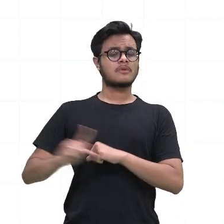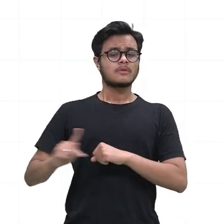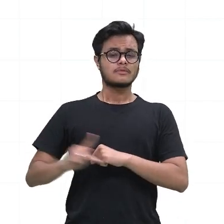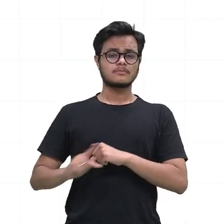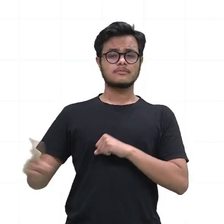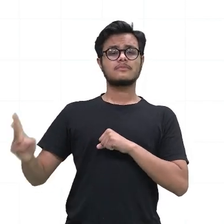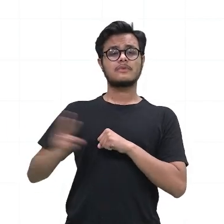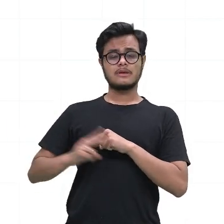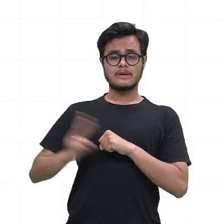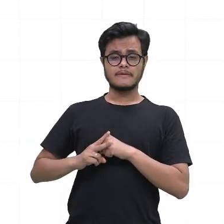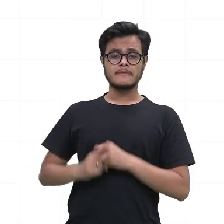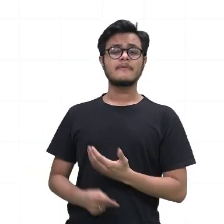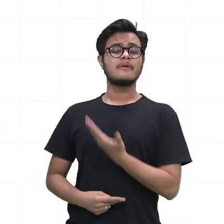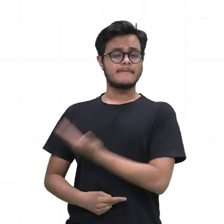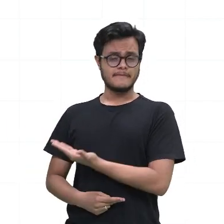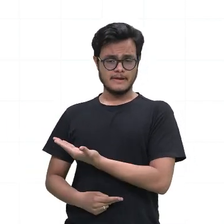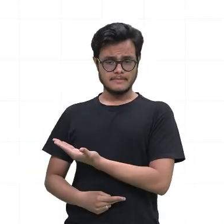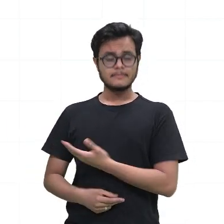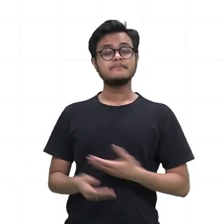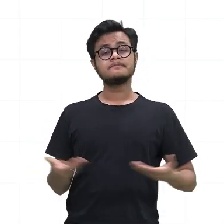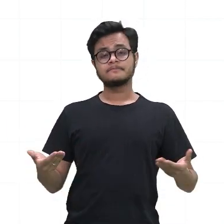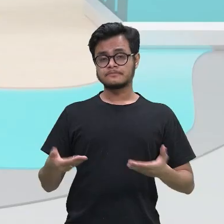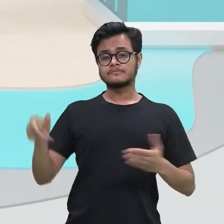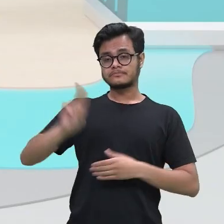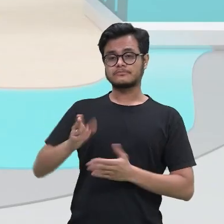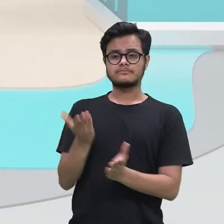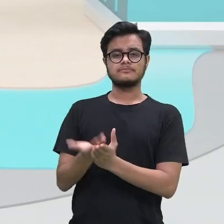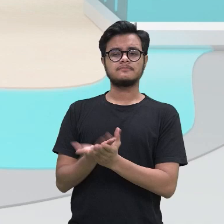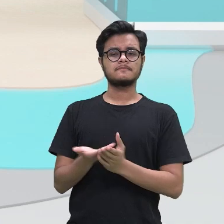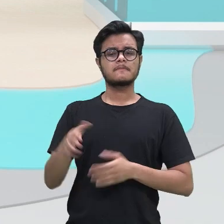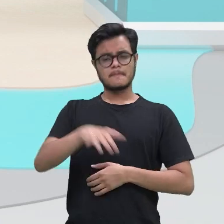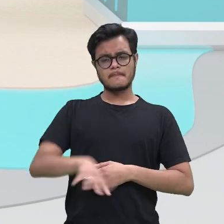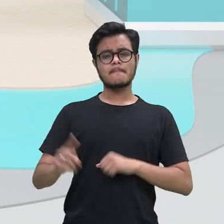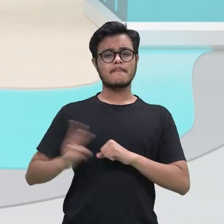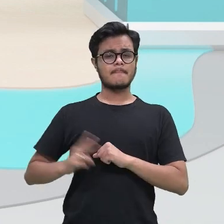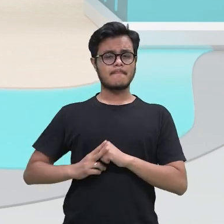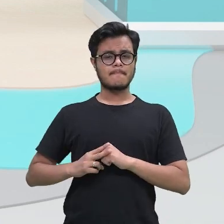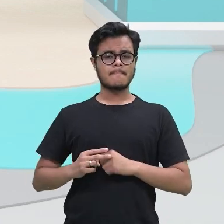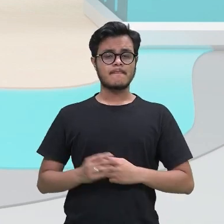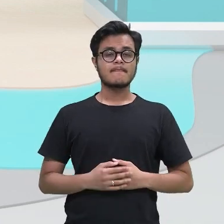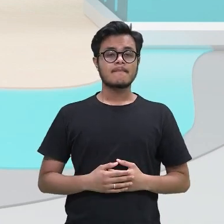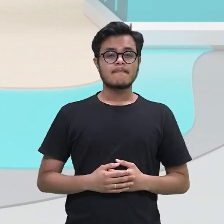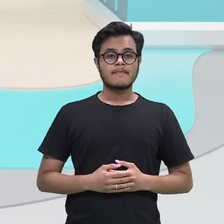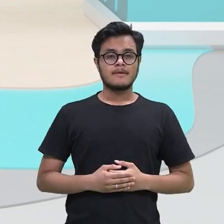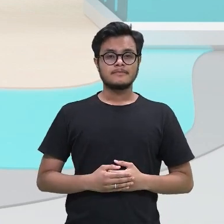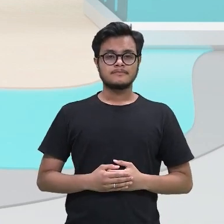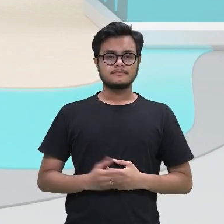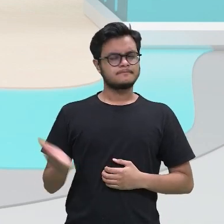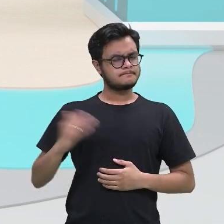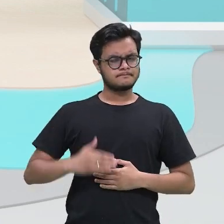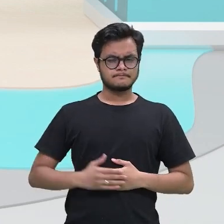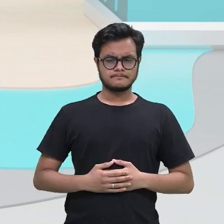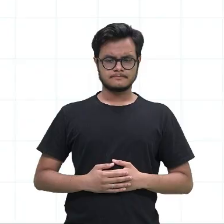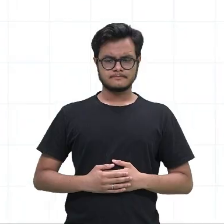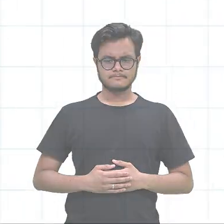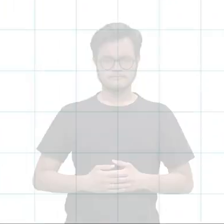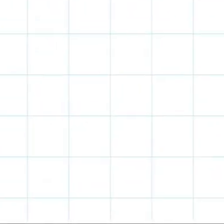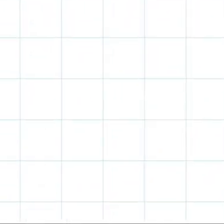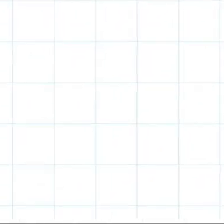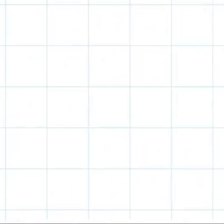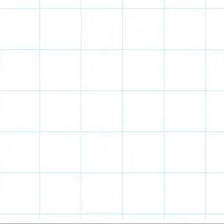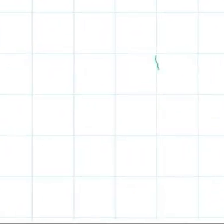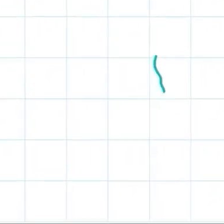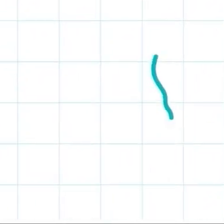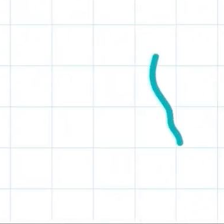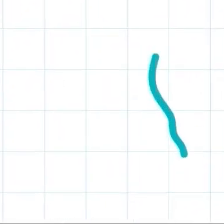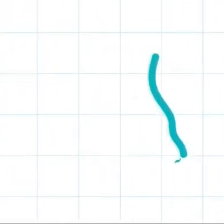adjetivo, numeral, pronome e verbo. Muito bem. Vamos à aula? Vamos lá.